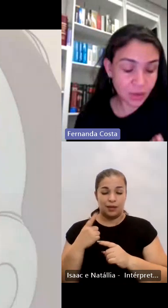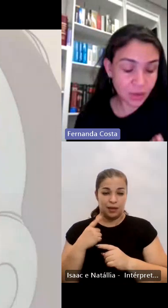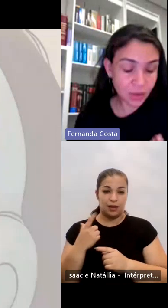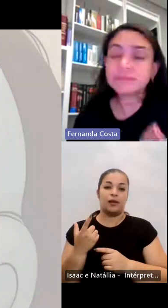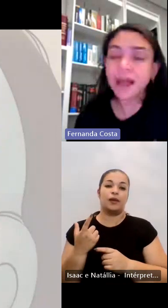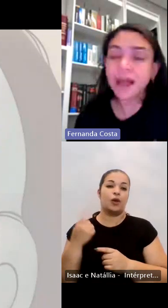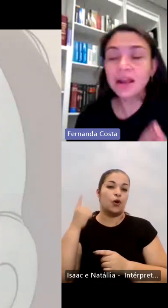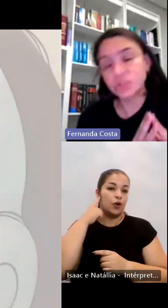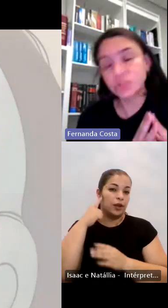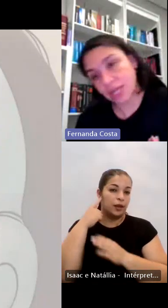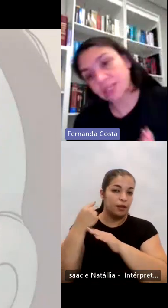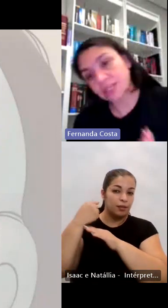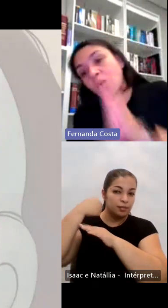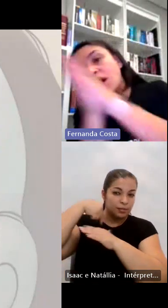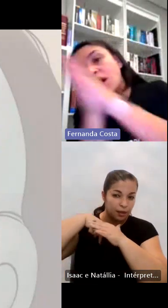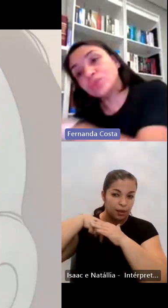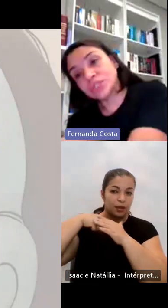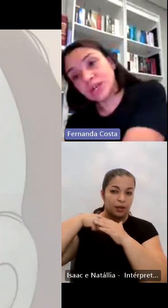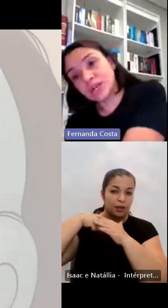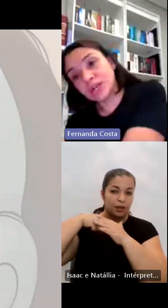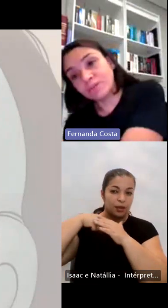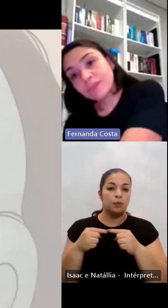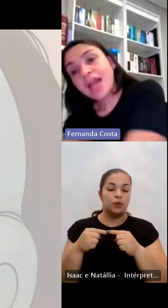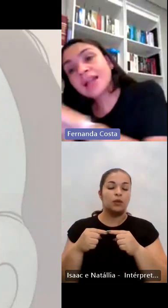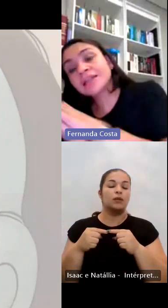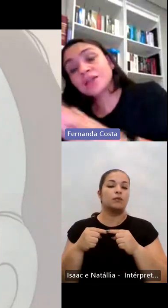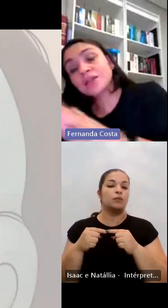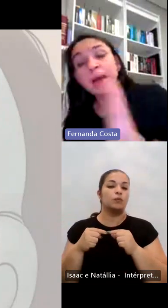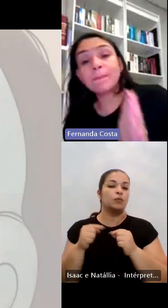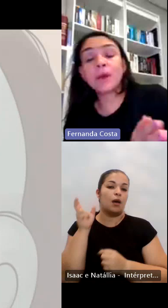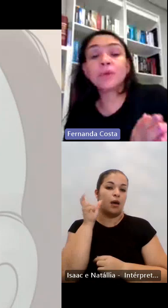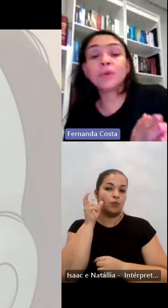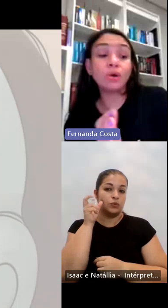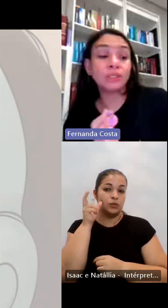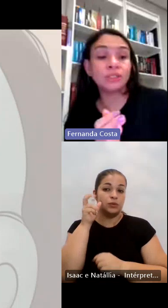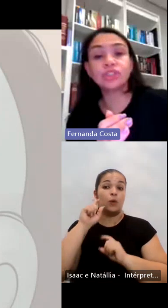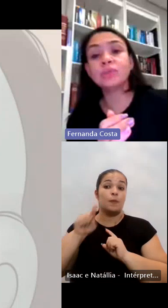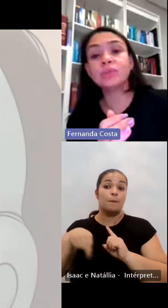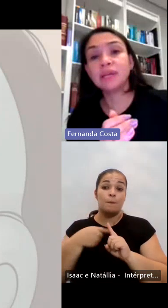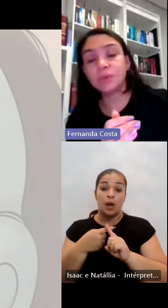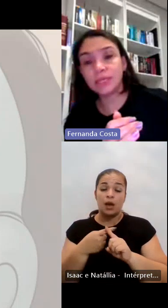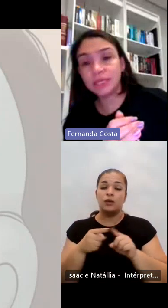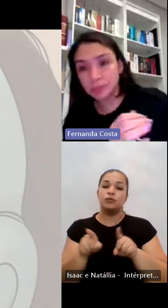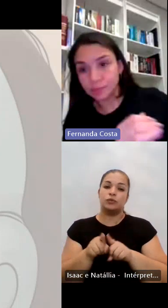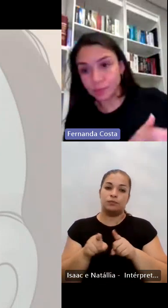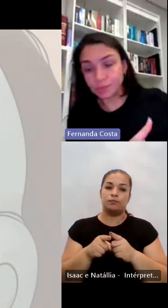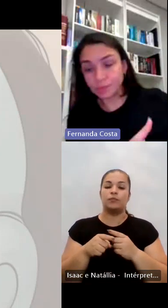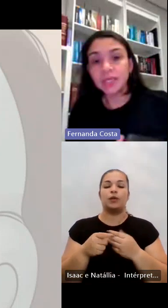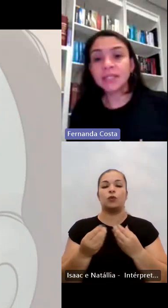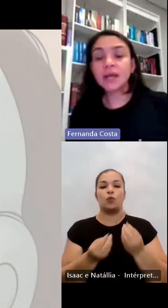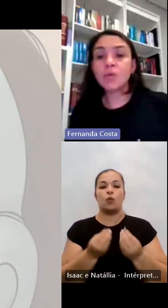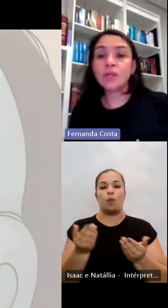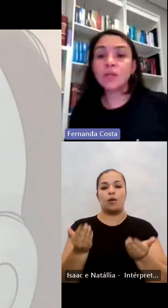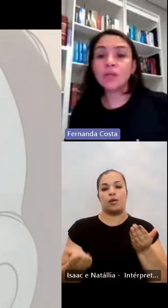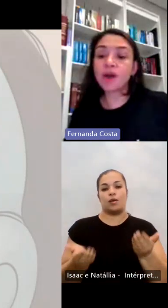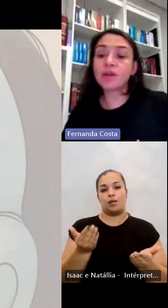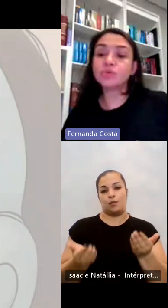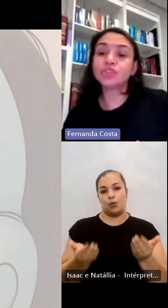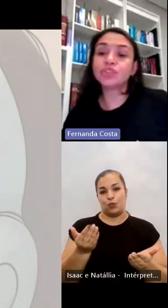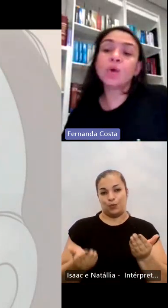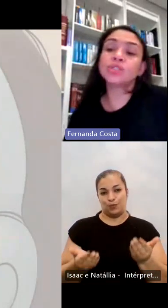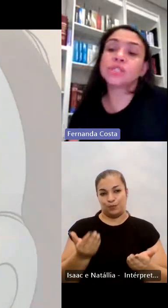da orelha está relacionada com a audição, ela tem um papel importante também no equilíbrio. Então, quando